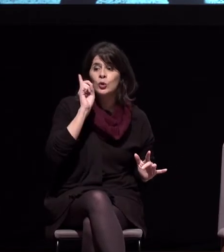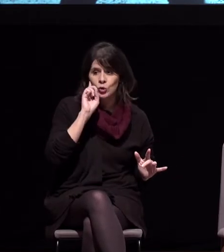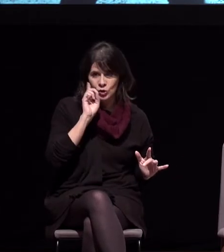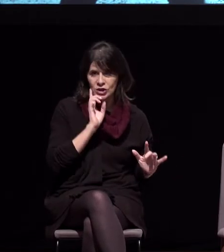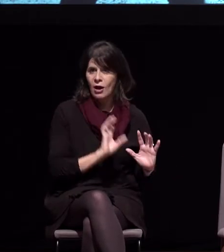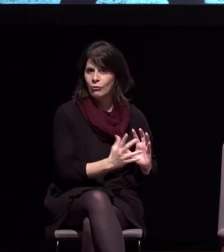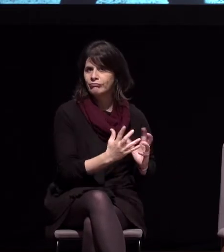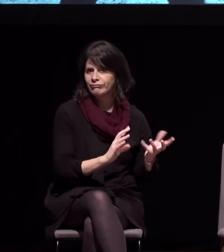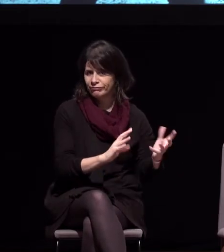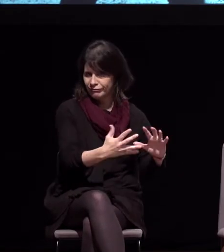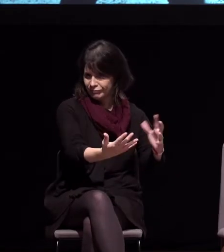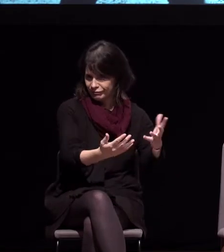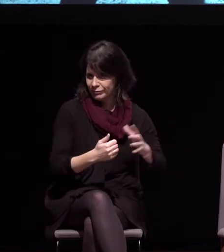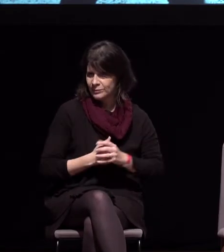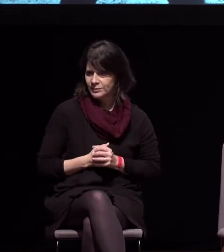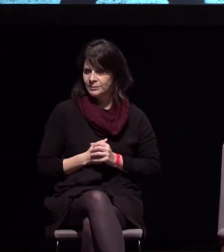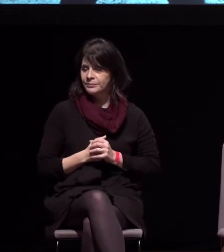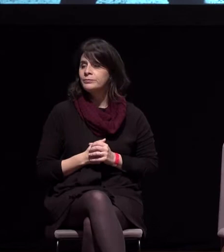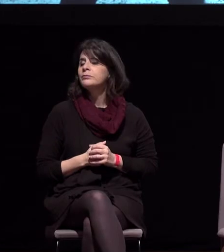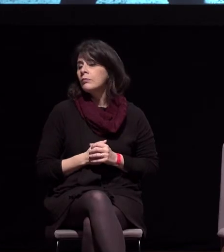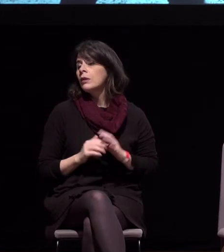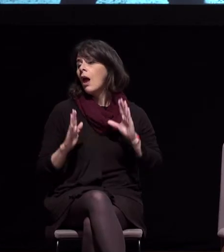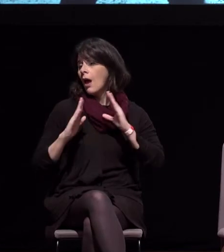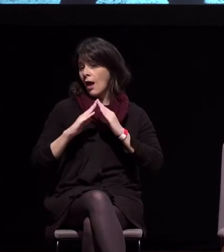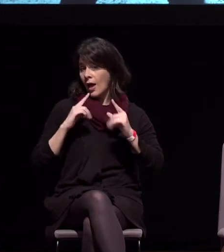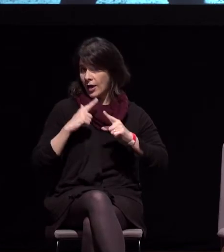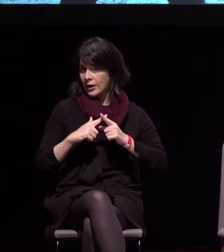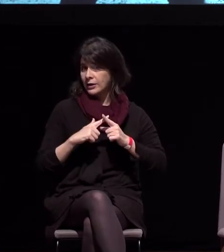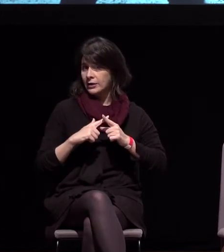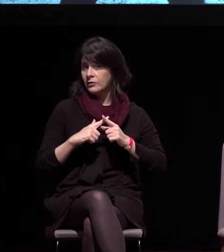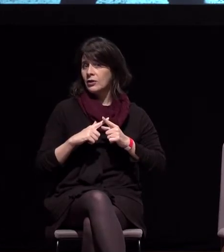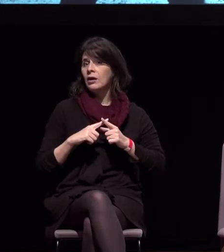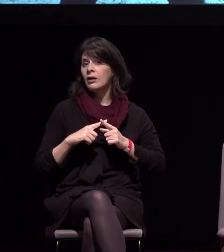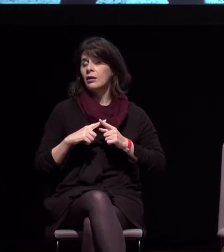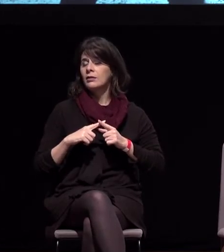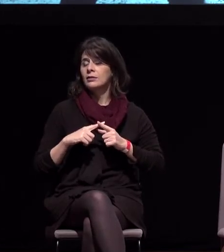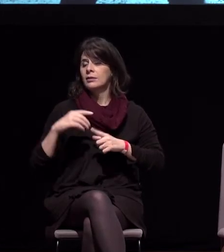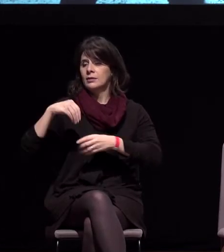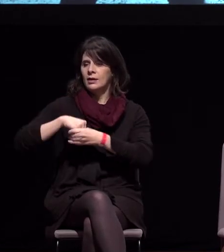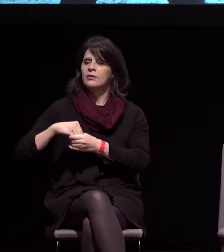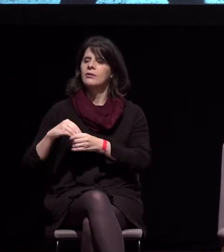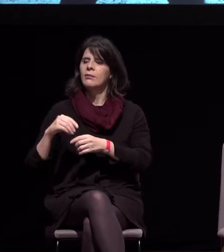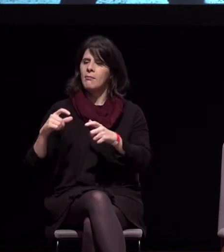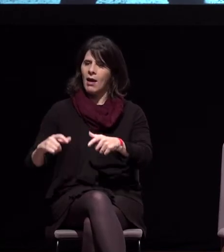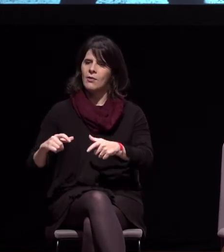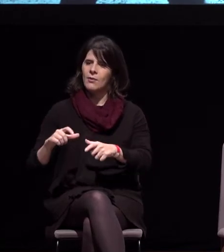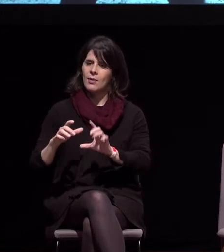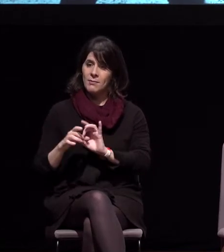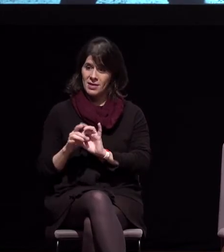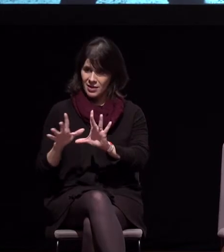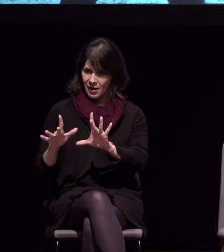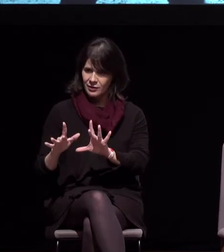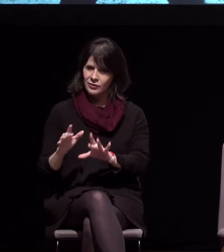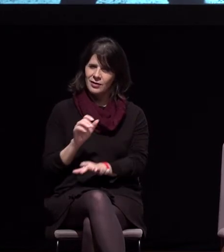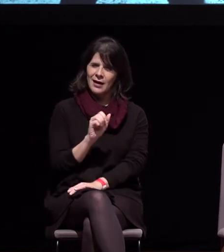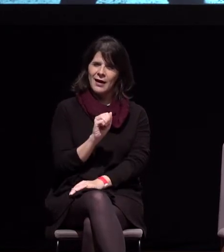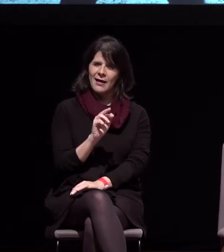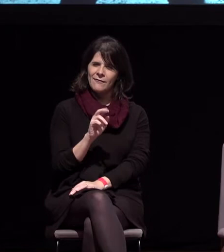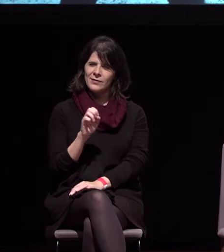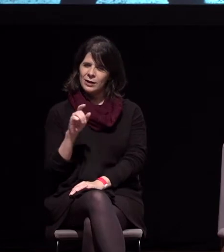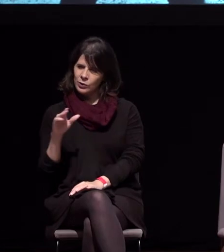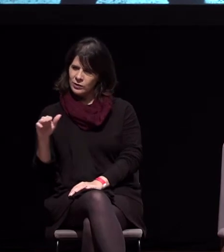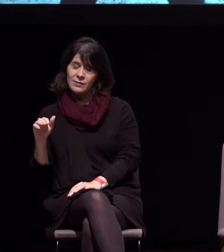A Liberdade tem uma igreja ali no Beco dos Aflitos, procurem o Beco dos Aflitos, é um desses lugares